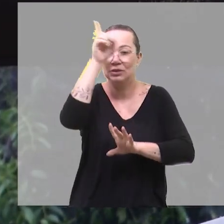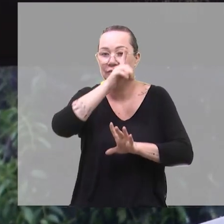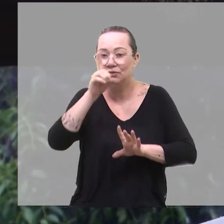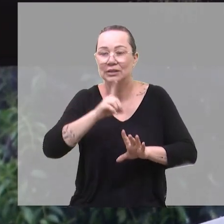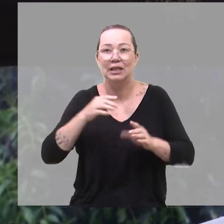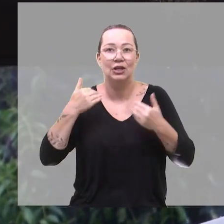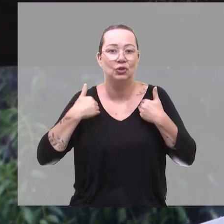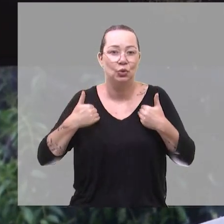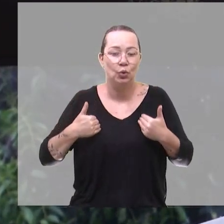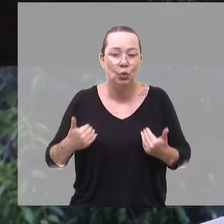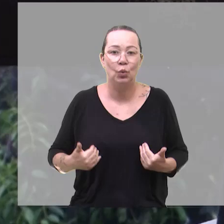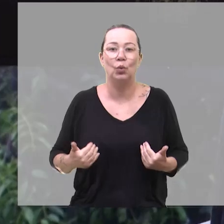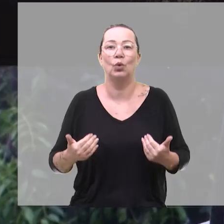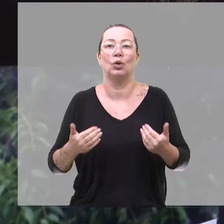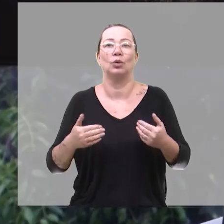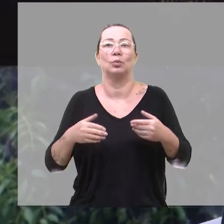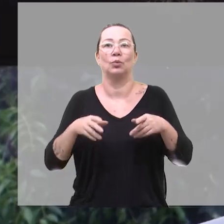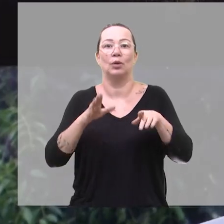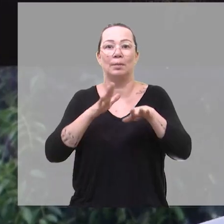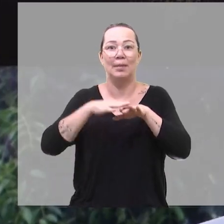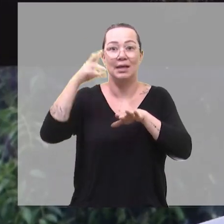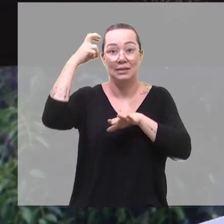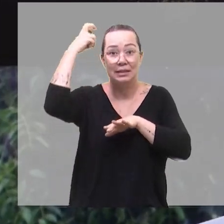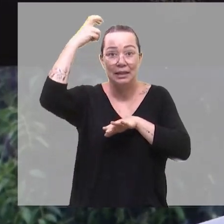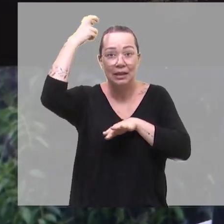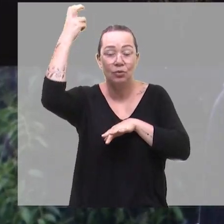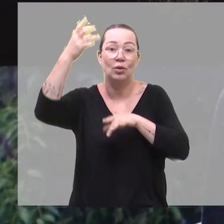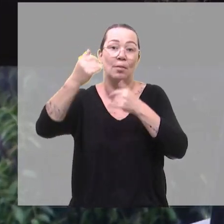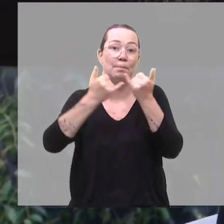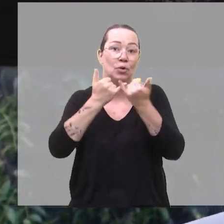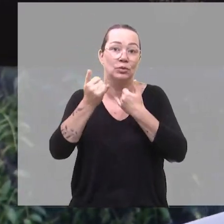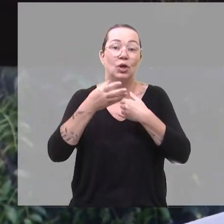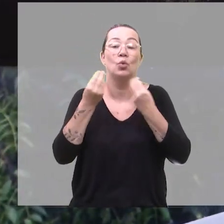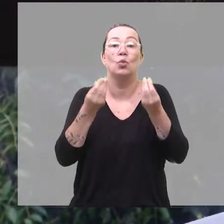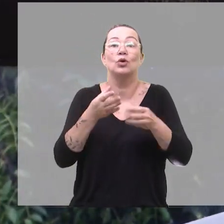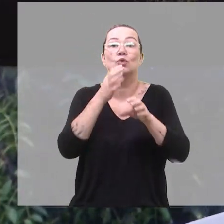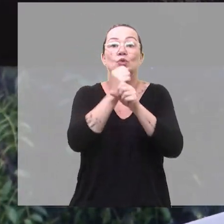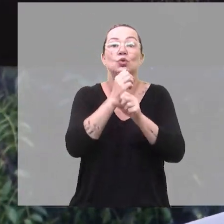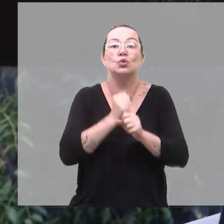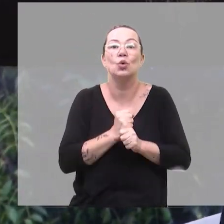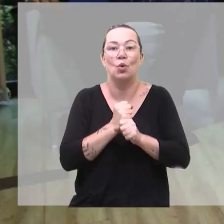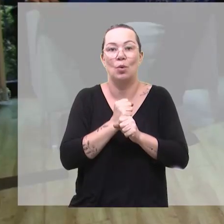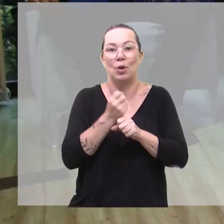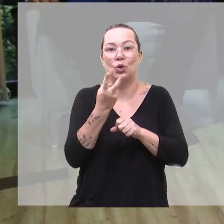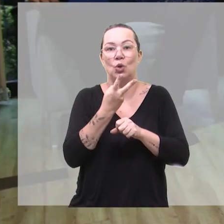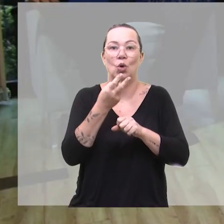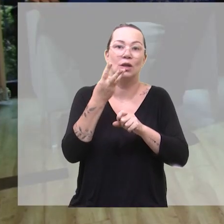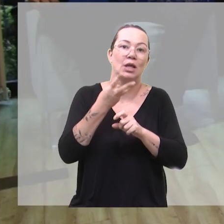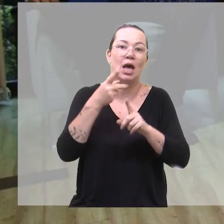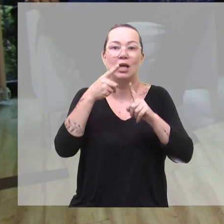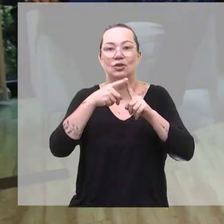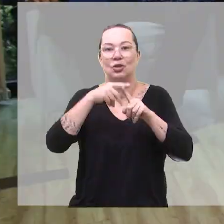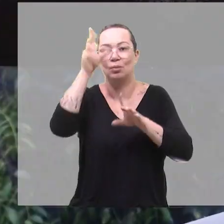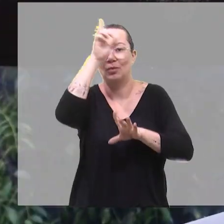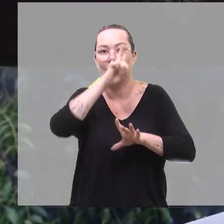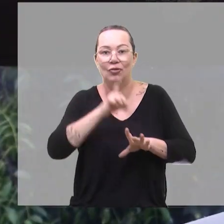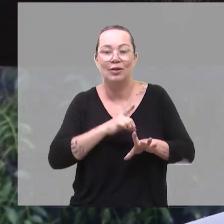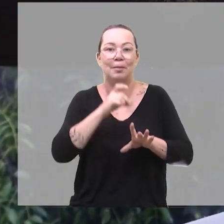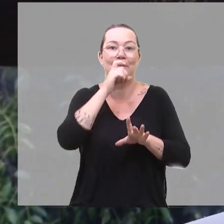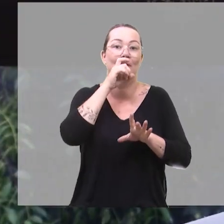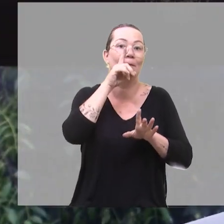atenção, deficiente físico e mais intelectual, por exemplo. Quando se somam as deficiências,